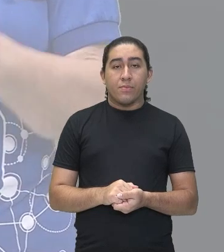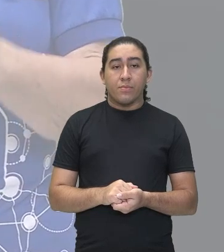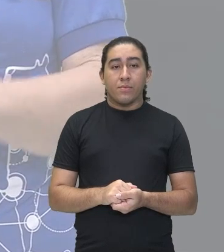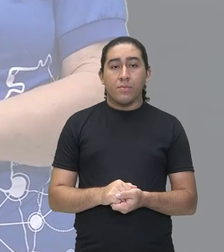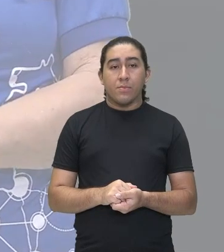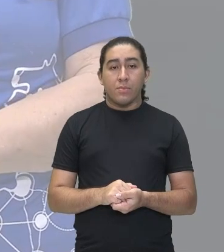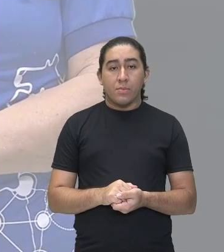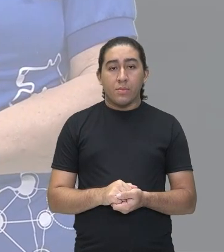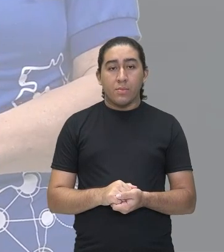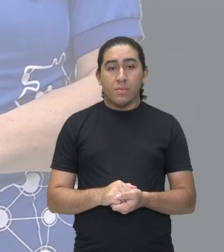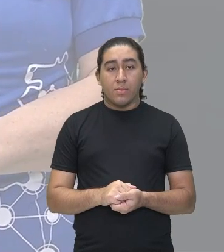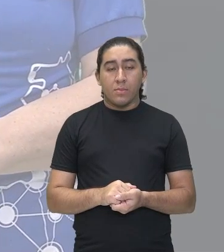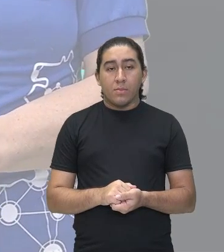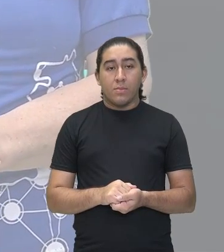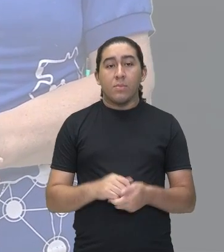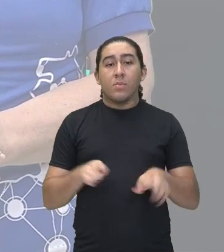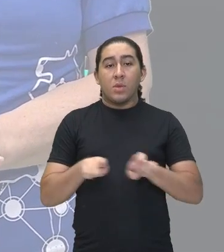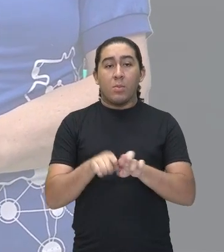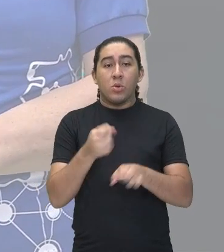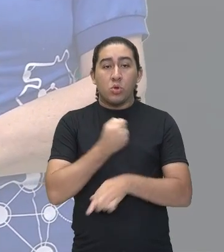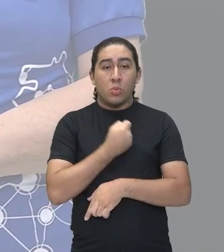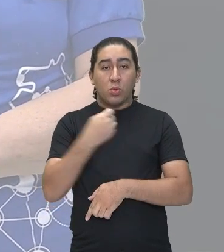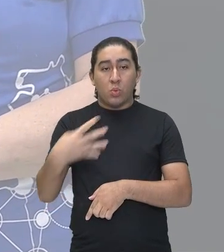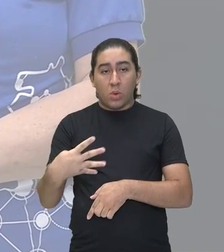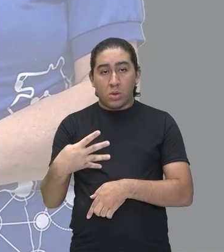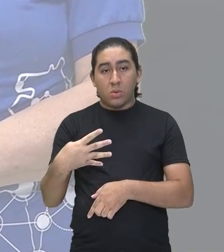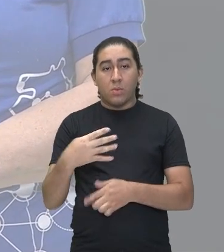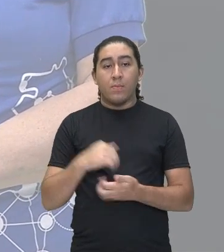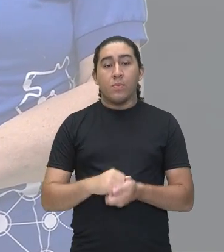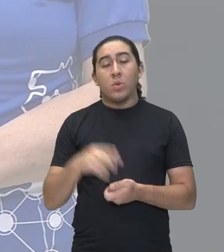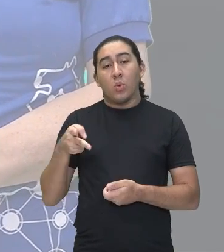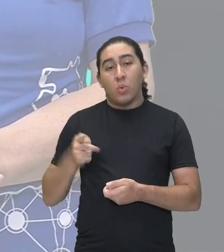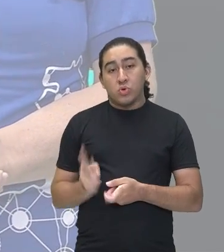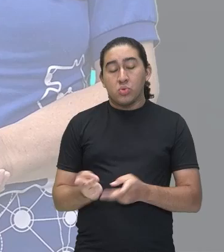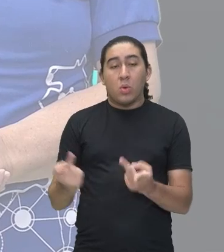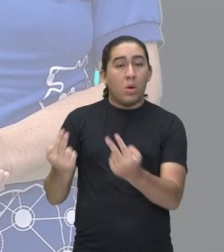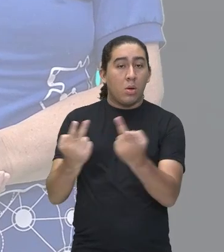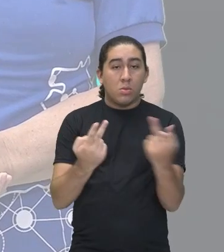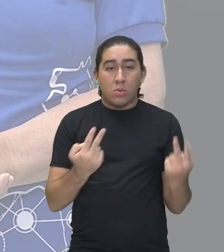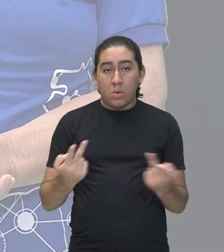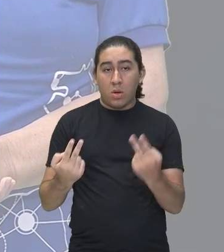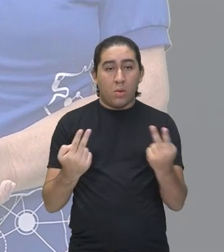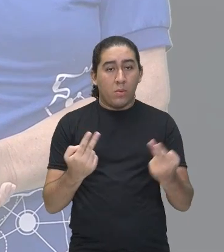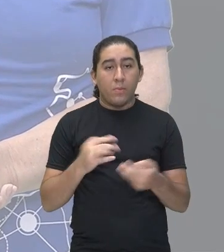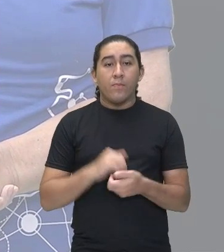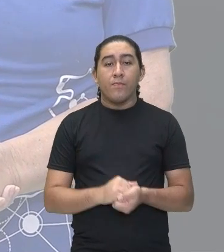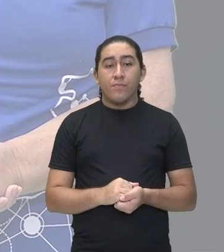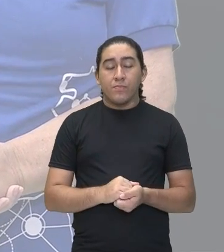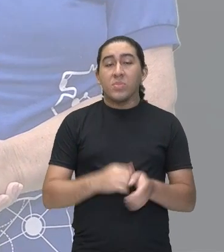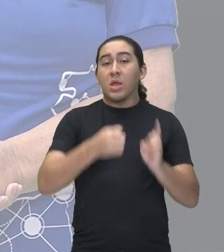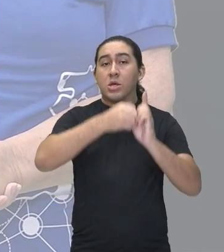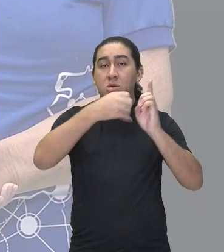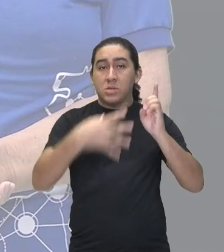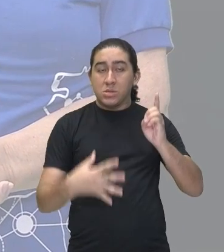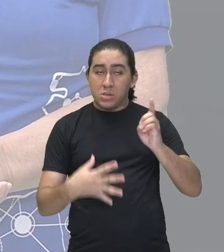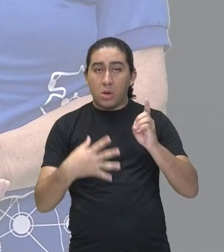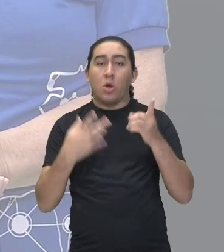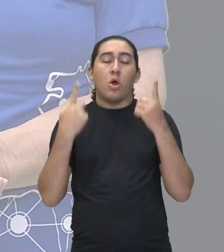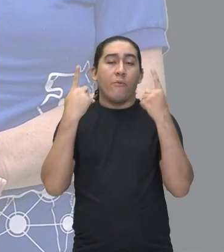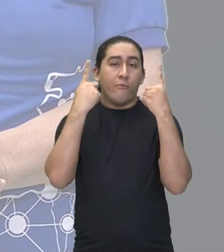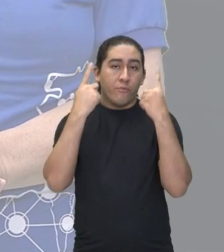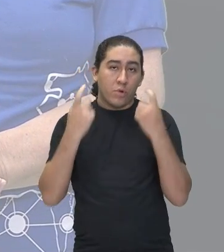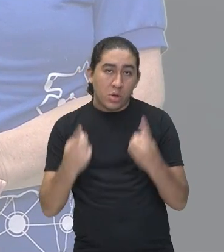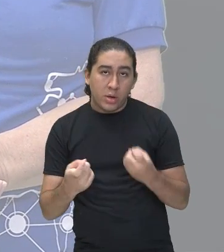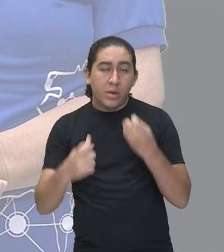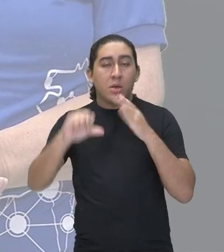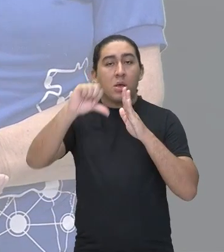né? Carta 4, em que se continua a mesma matéria, descrição das injustiças e violências